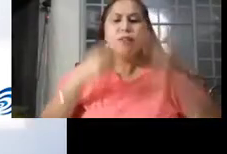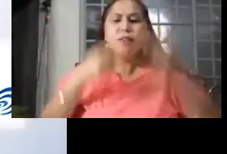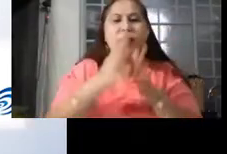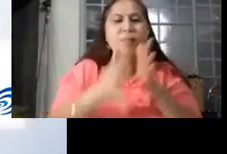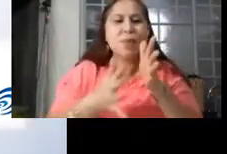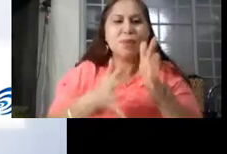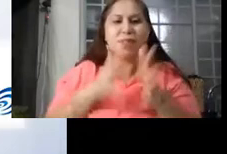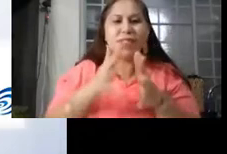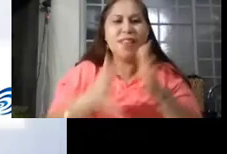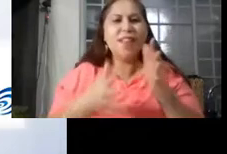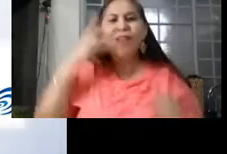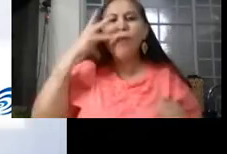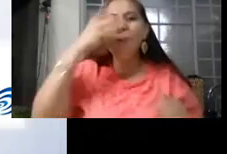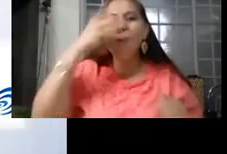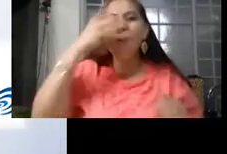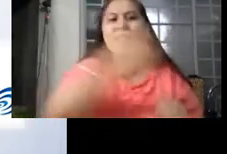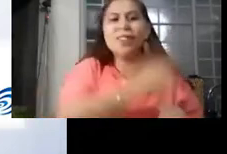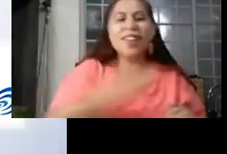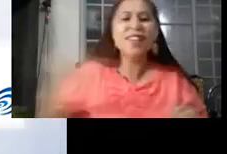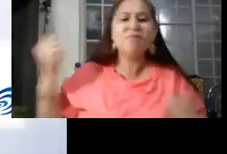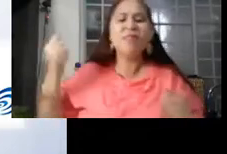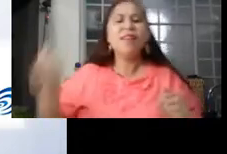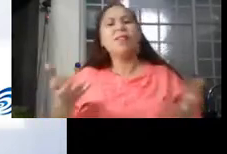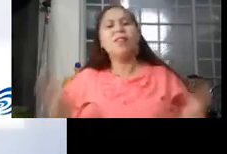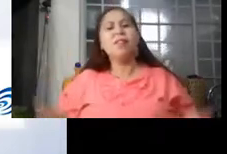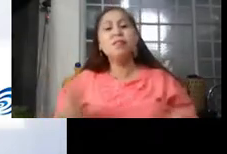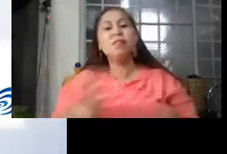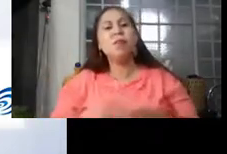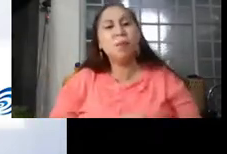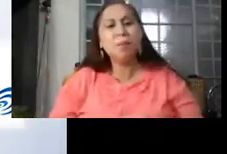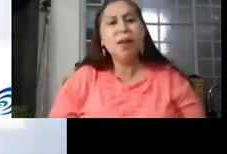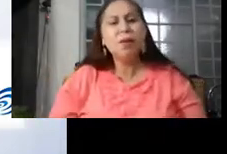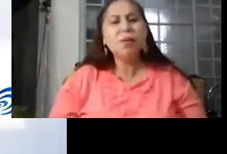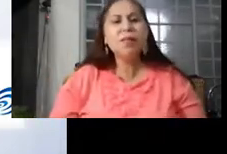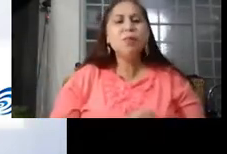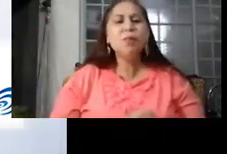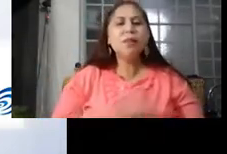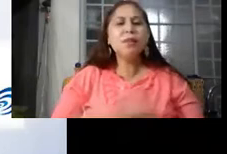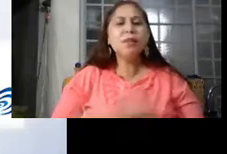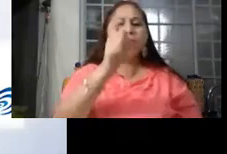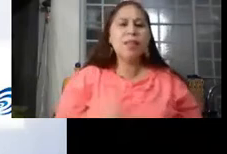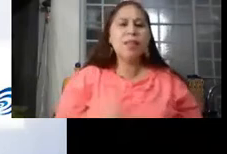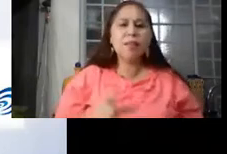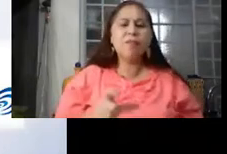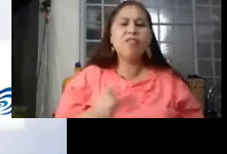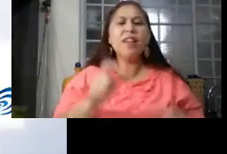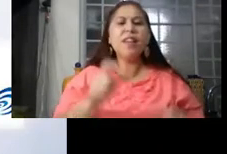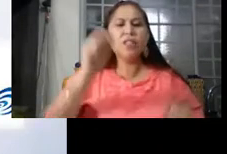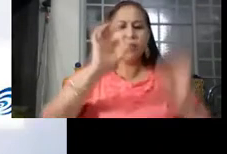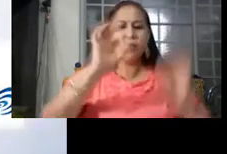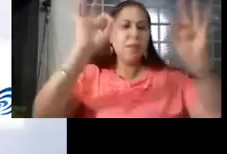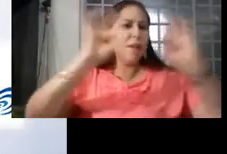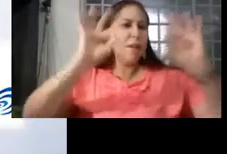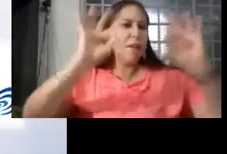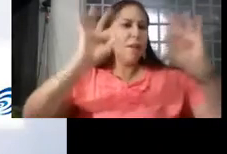falam com as mãos. Eita, como é lindo, né? Então, é dessa forma. O ser humano, ele é fantástico,